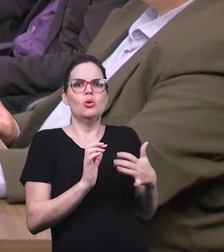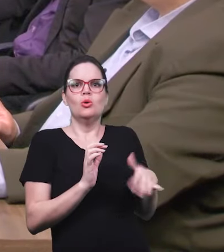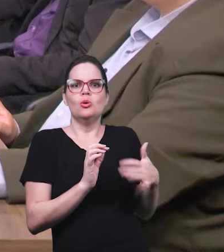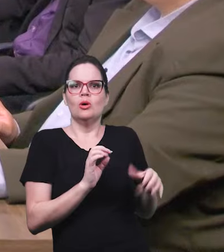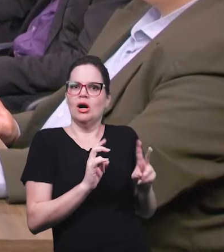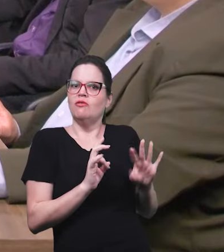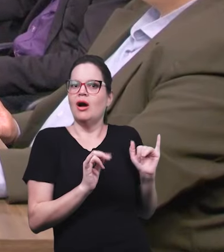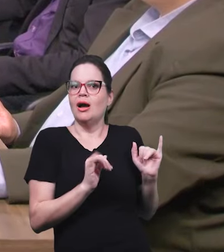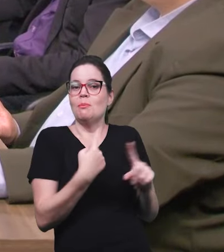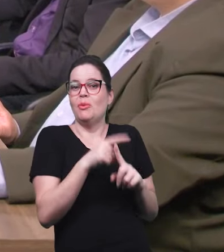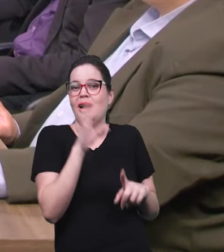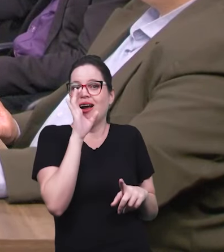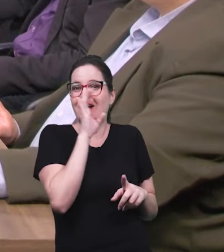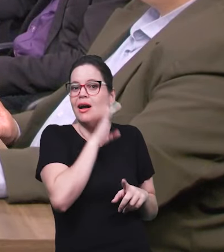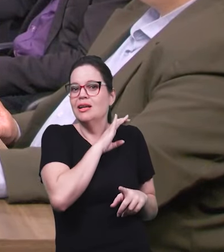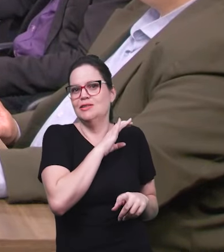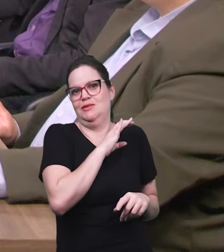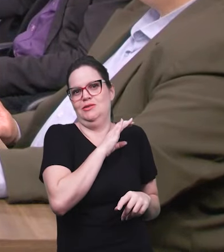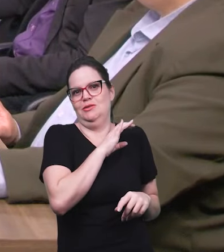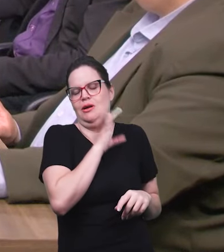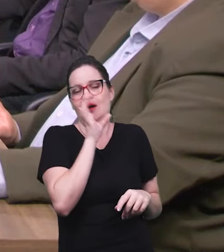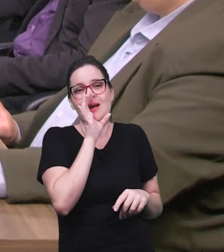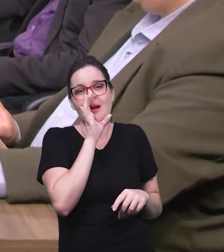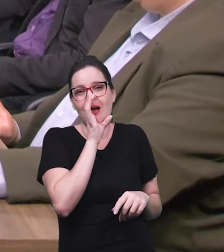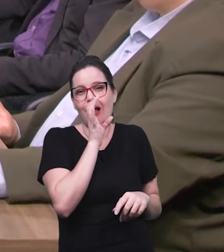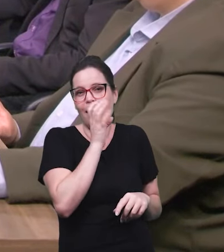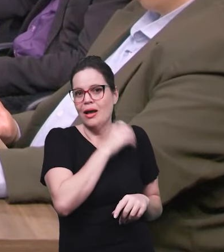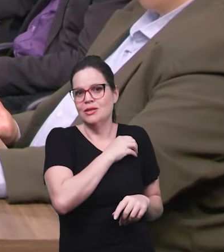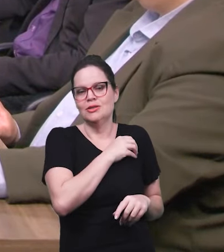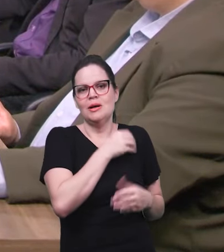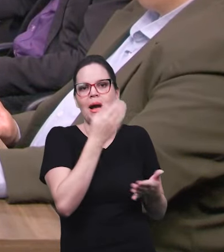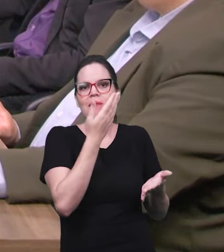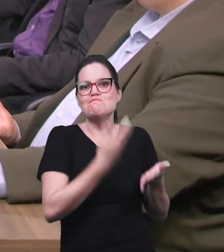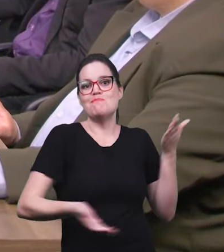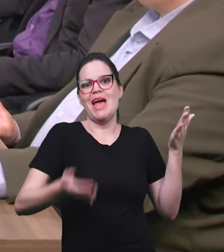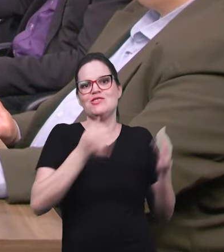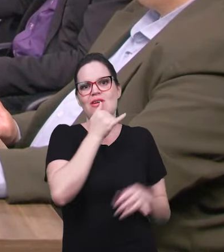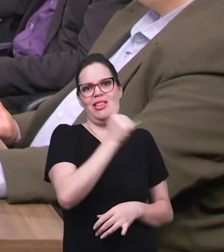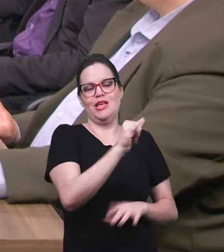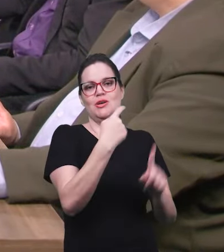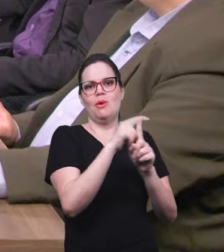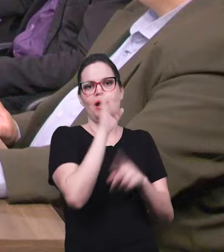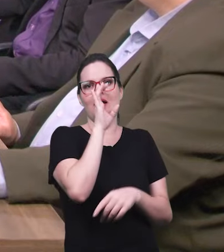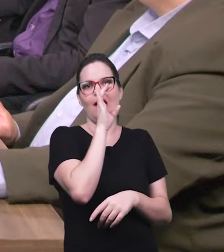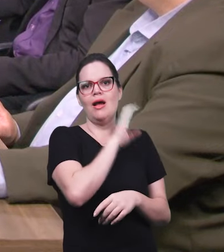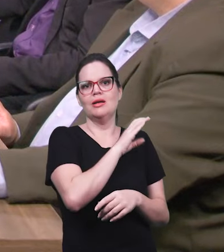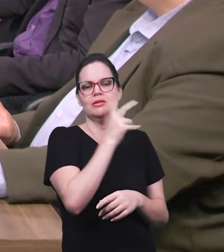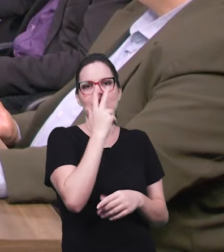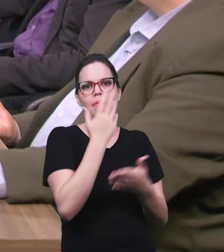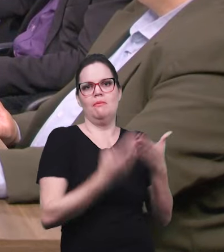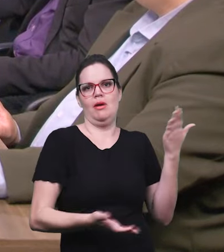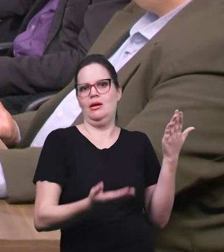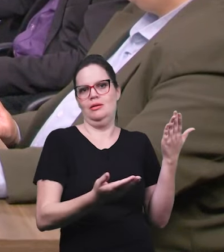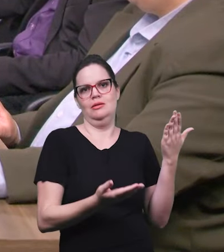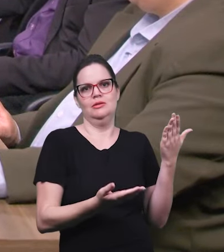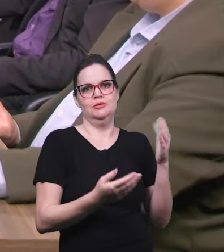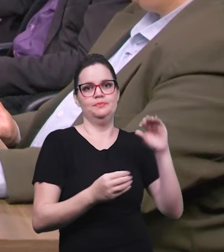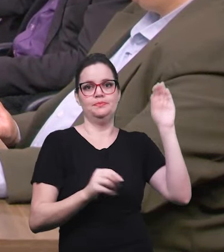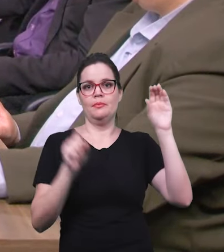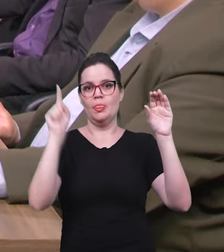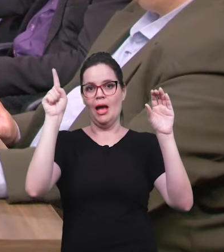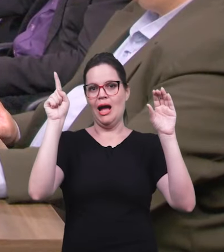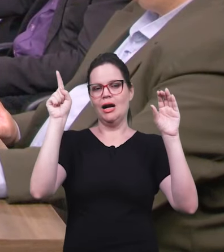a mão. Porque as lâmpadas antigas elas aqueciam demais. Havia um desperdício de energia em termos de calor. A lâmpada de LED não, a